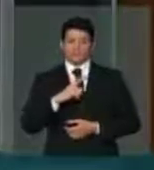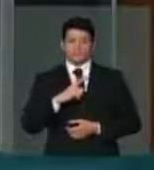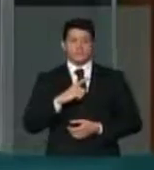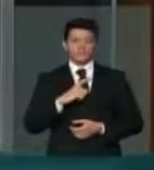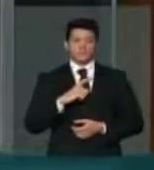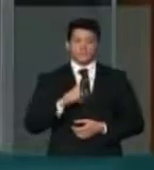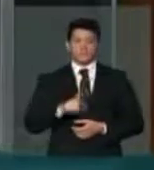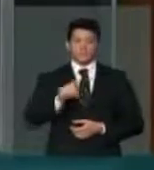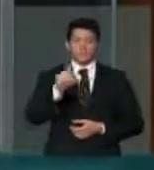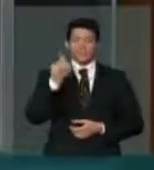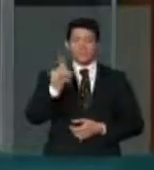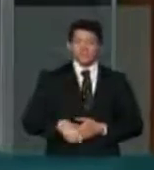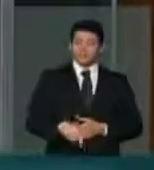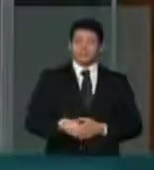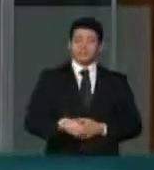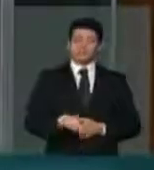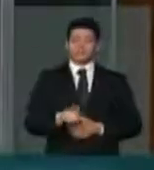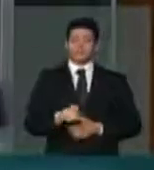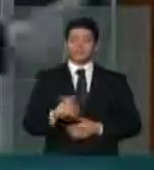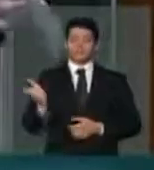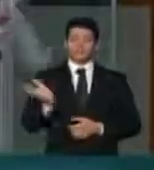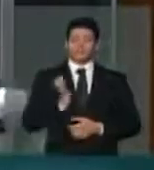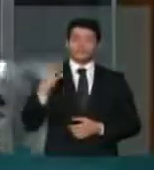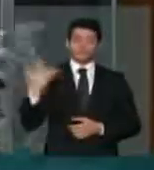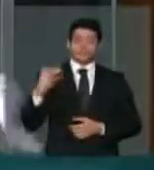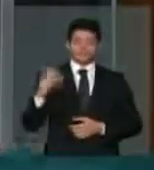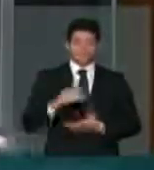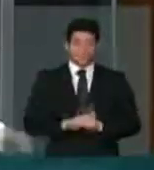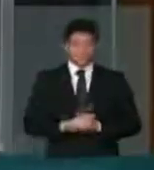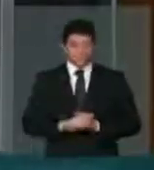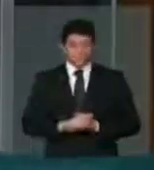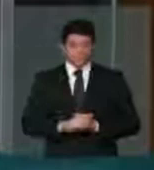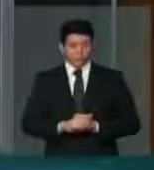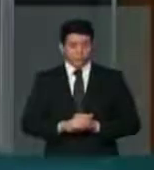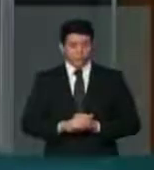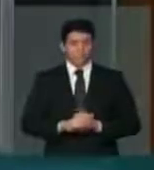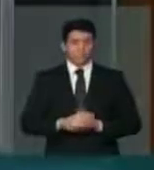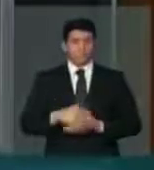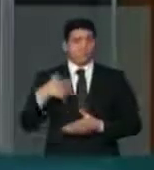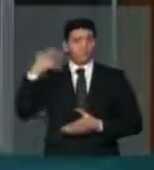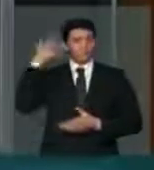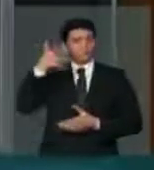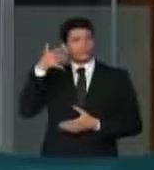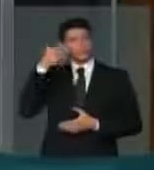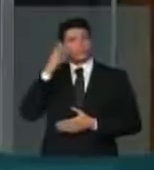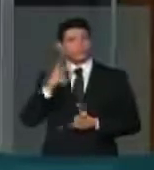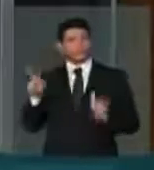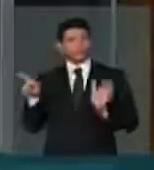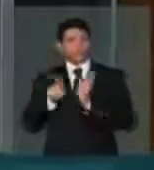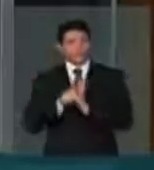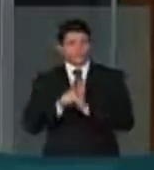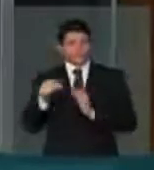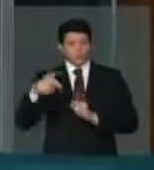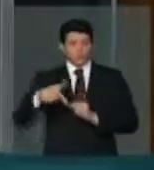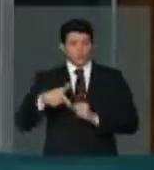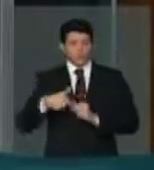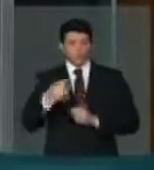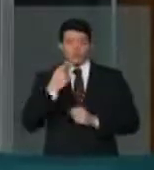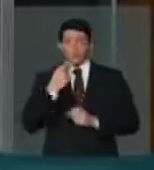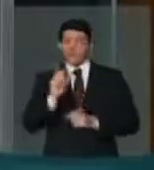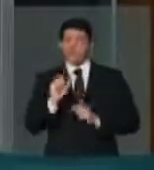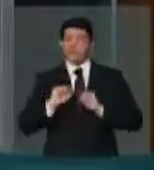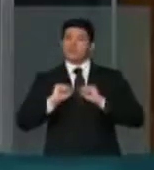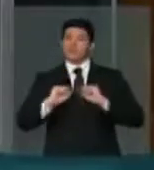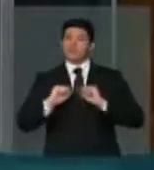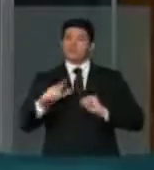fortunas. Os estudos indicados pela própria Casa determinam que se pode